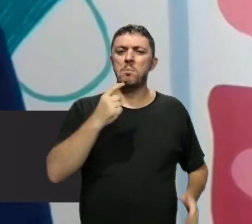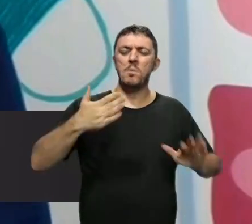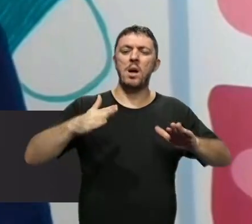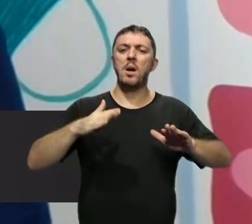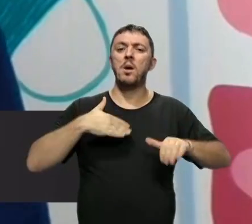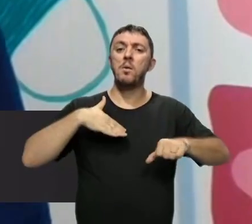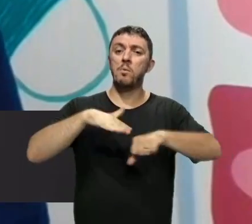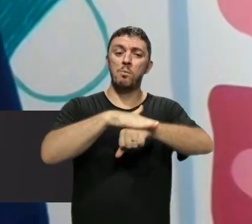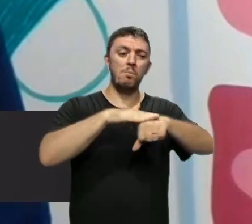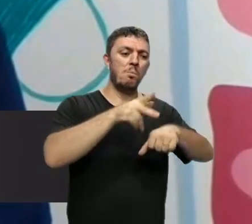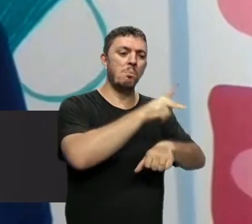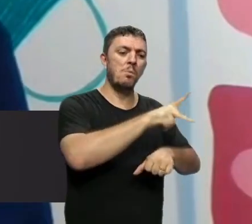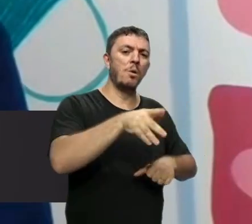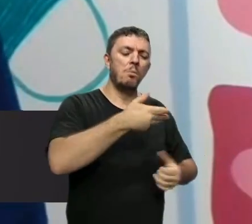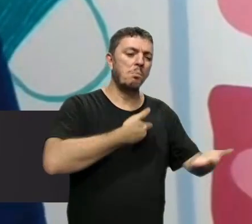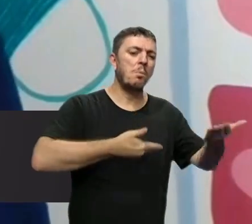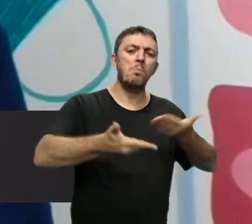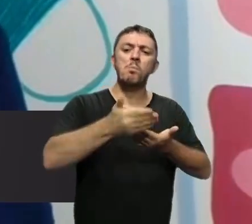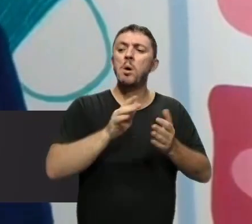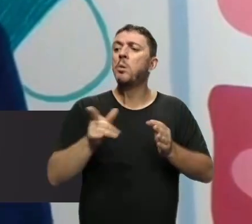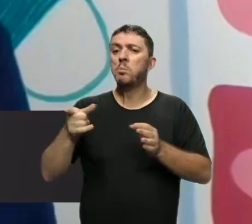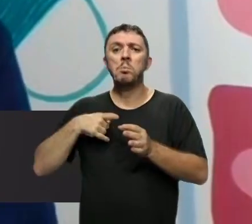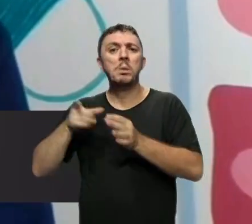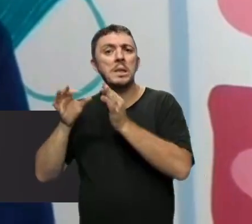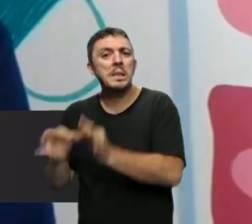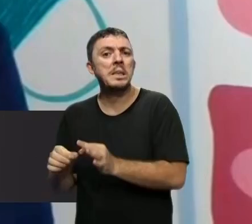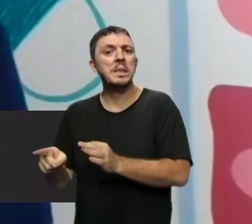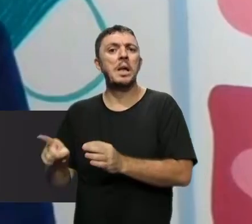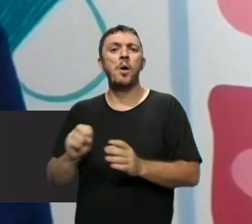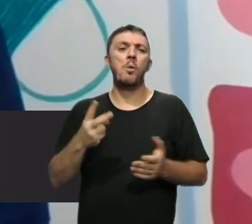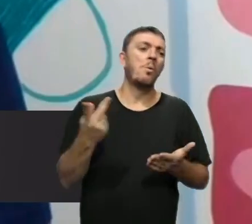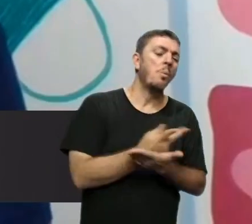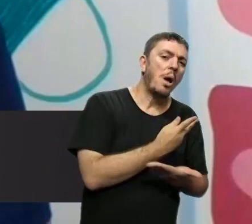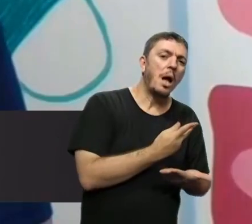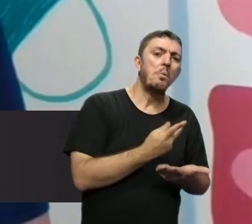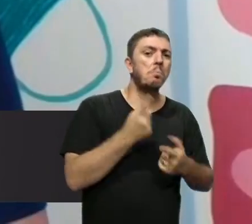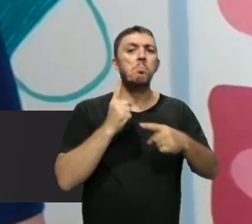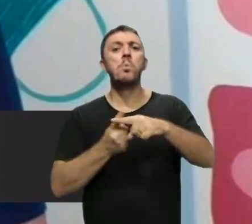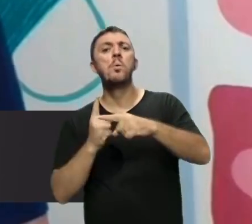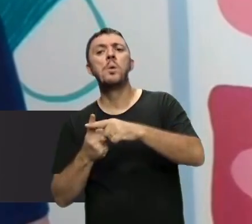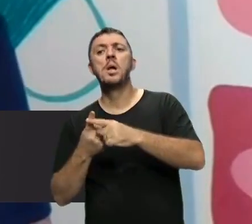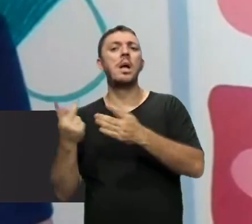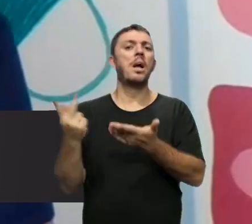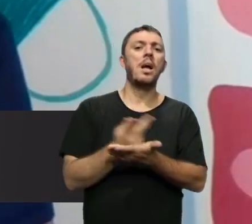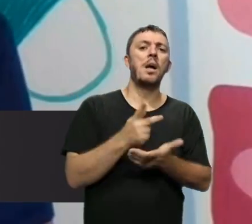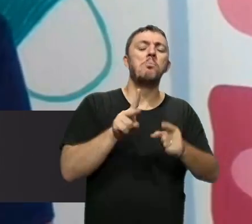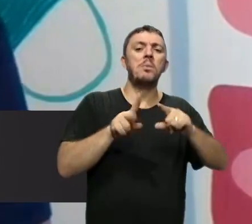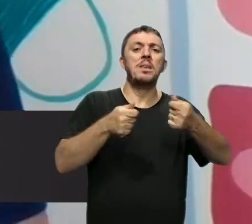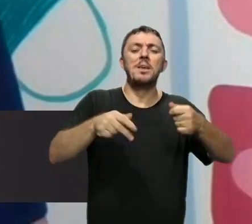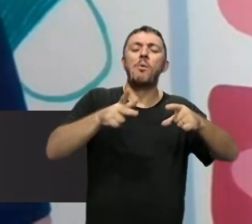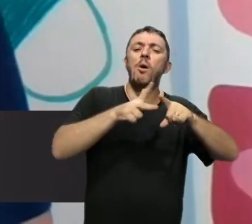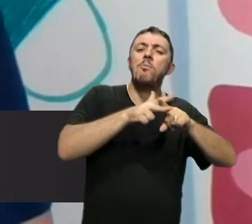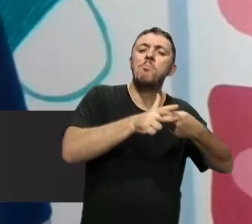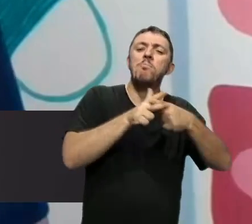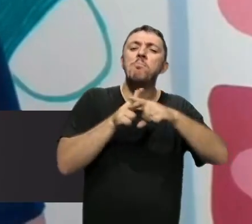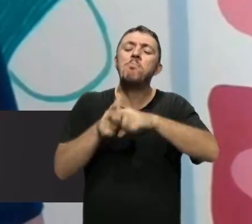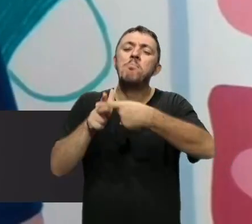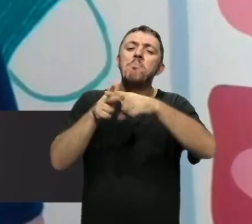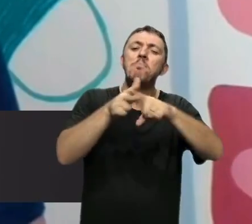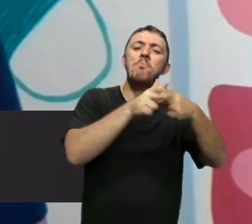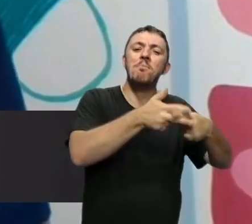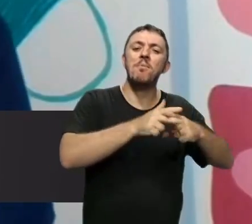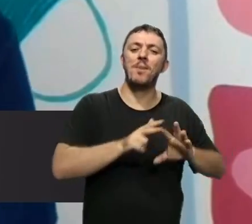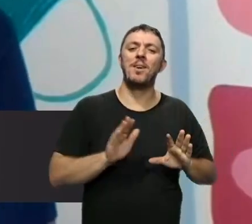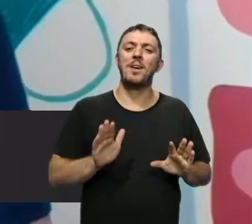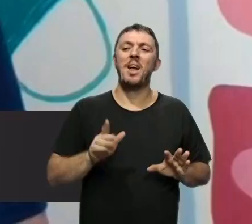certo hoje e o que é que deu errado. E se deu errado, por que que deu errado? Como é que a gente faz para não dar errado? Né? Não é a gente não vai mais